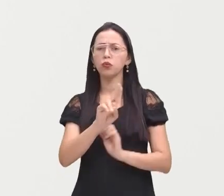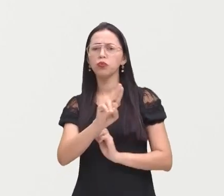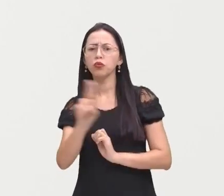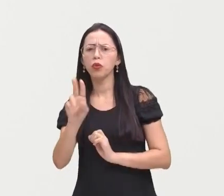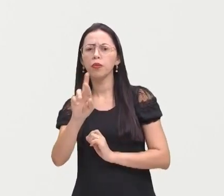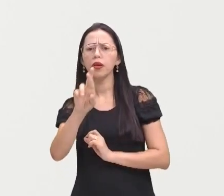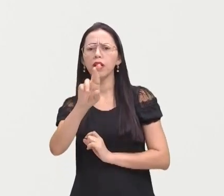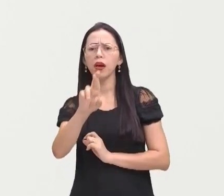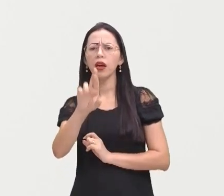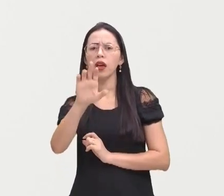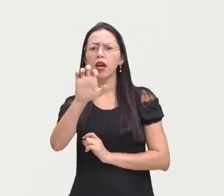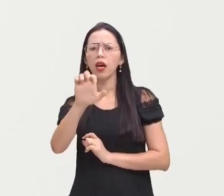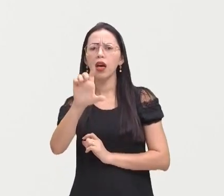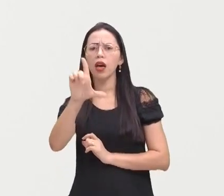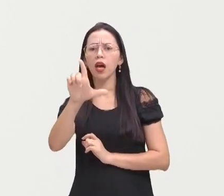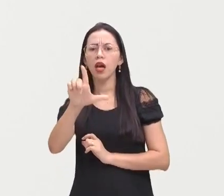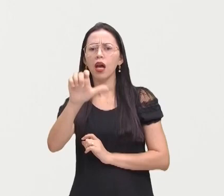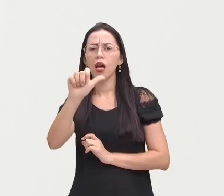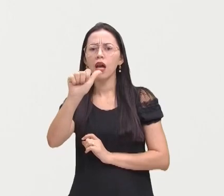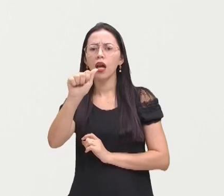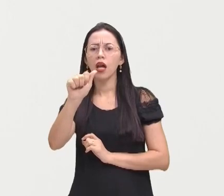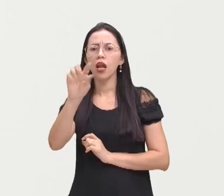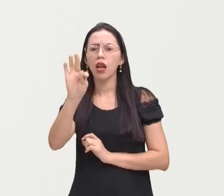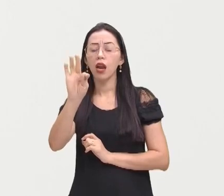gênero textual, o quê?